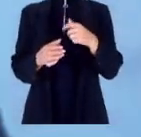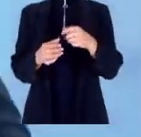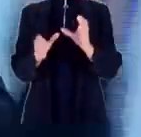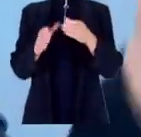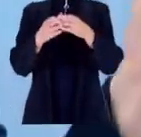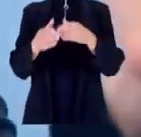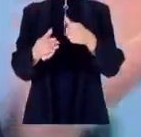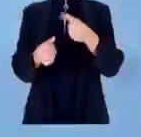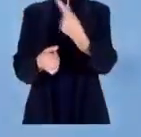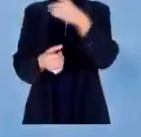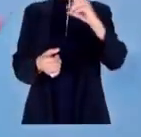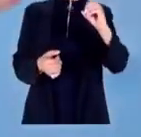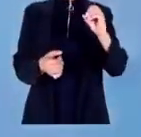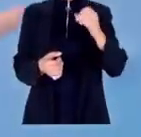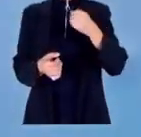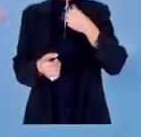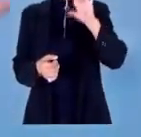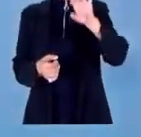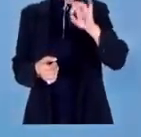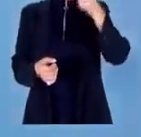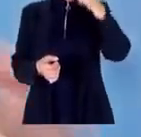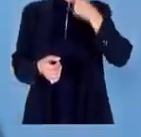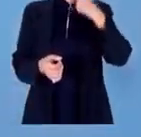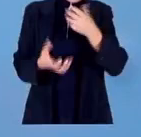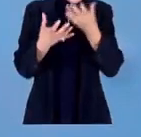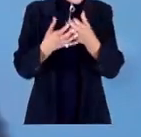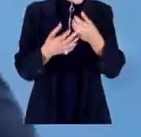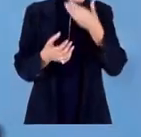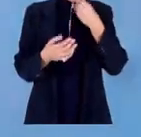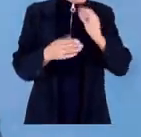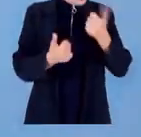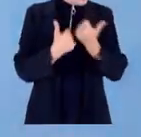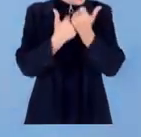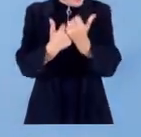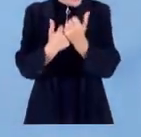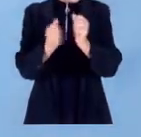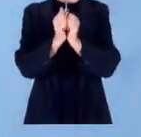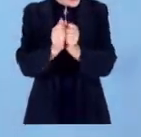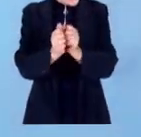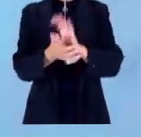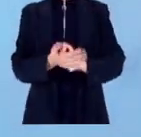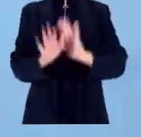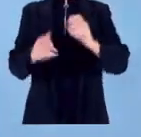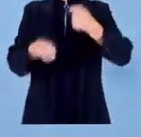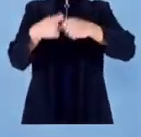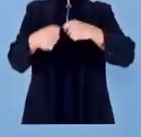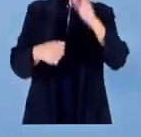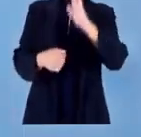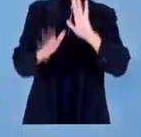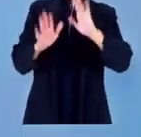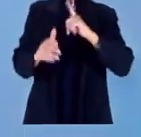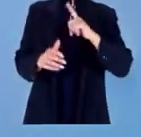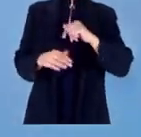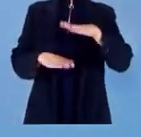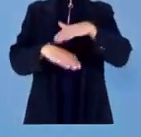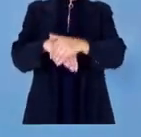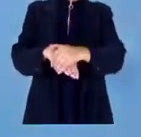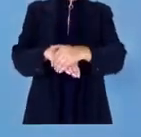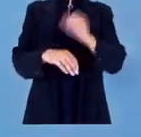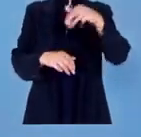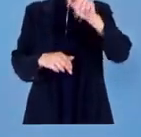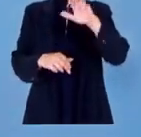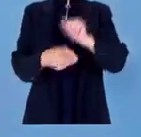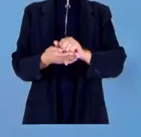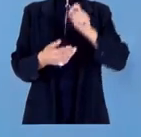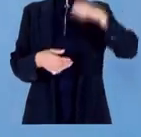feminina Não temos nada contra os homens Nós queremos os homens do nosso lado junto conosco administrando o Brasil mas nós temos Mara gabrilli que é